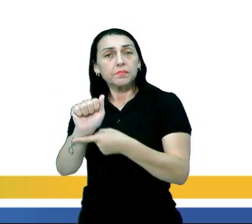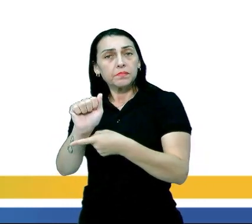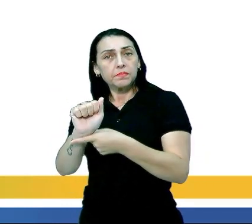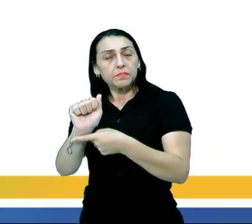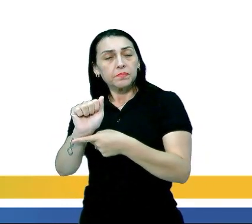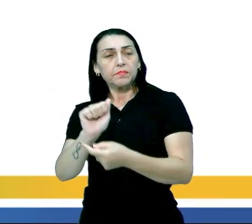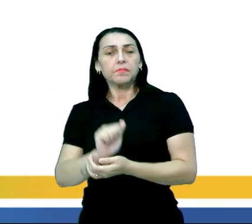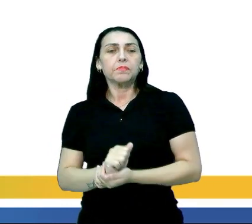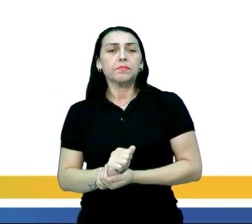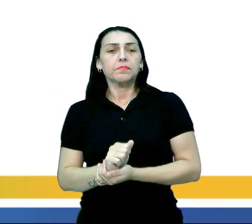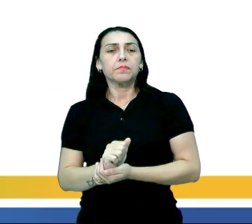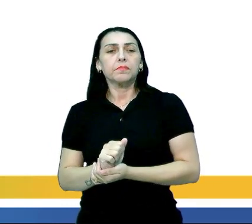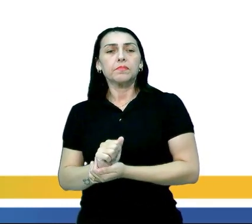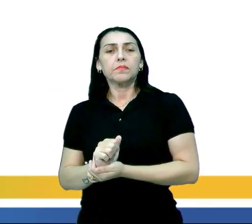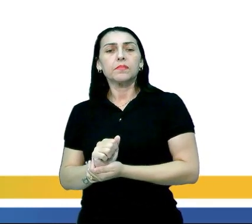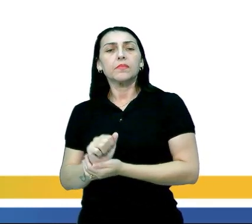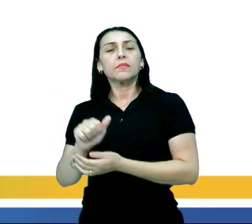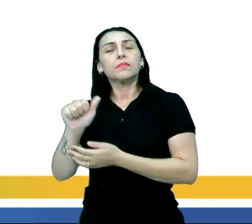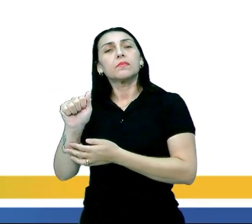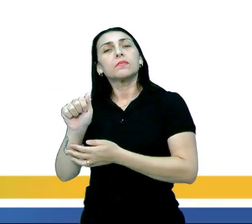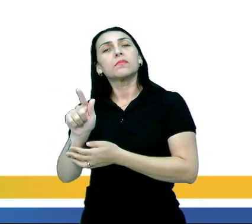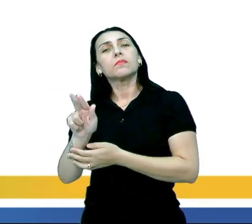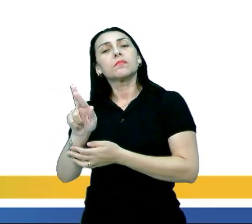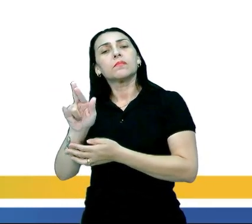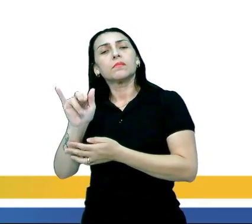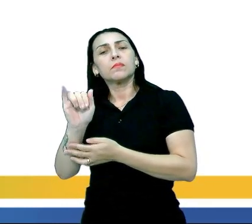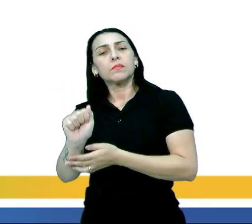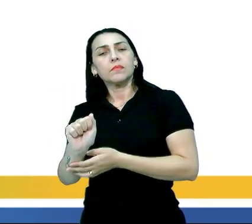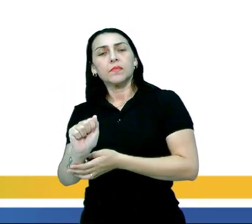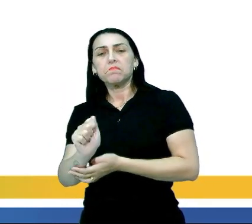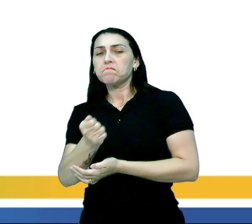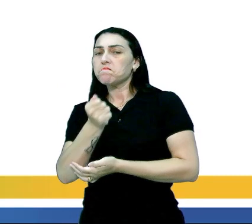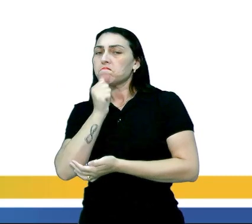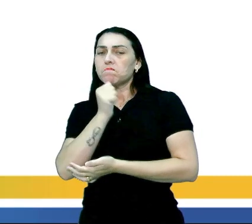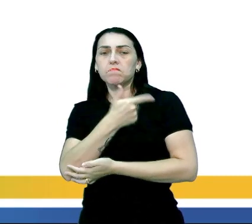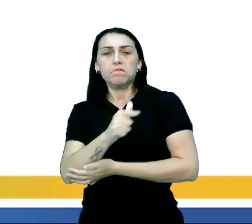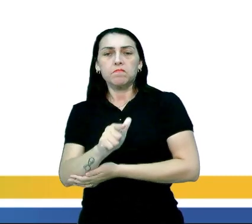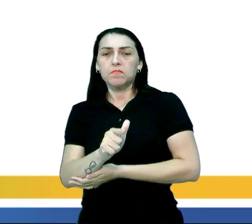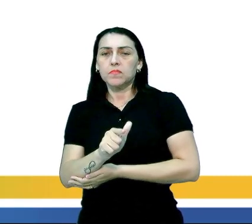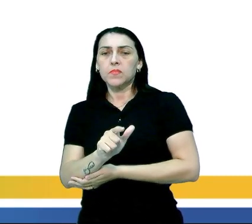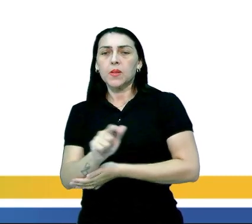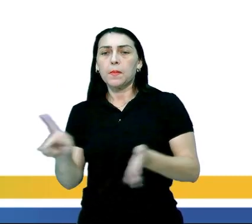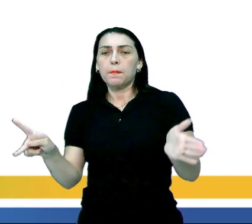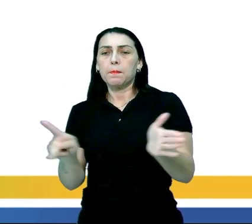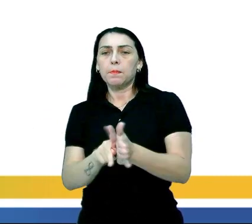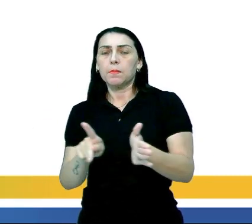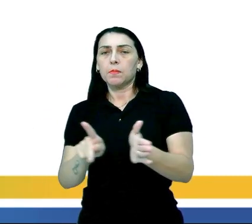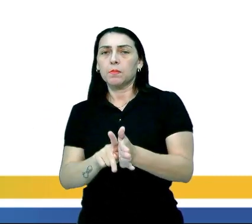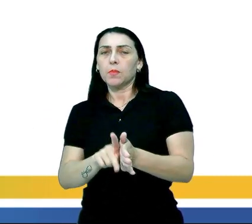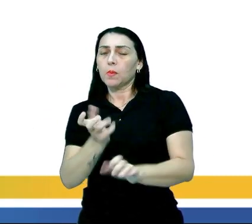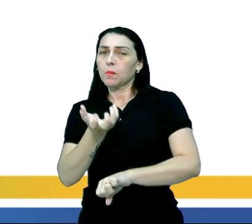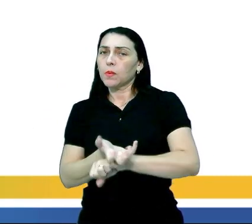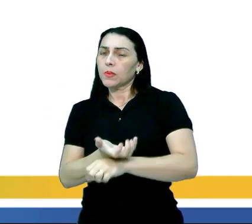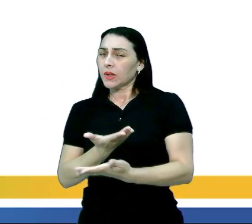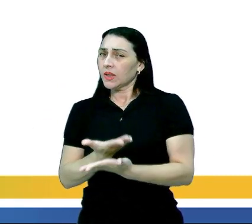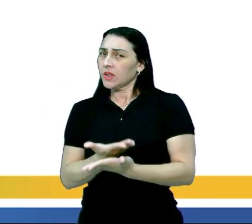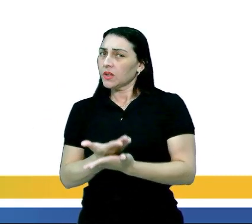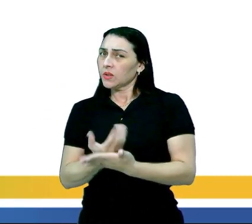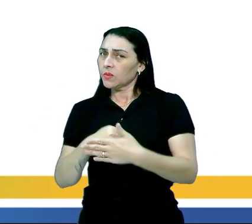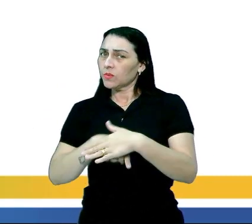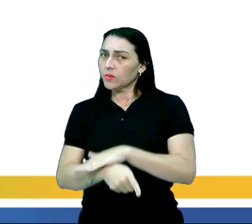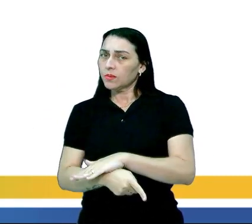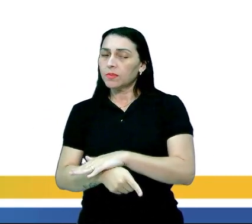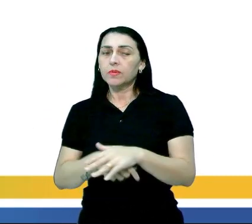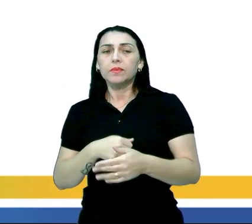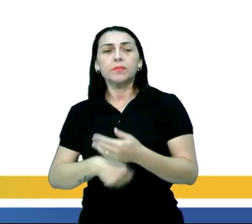que letra a questão agrária ainda não possui uma disciplina própria que